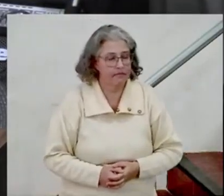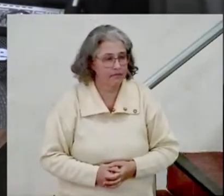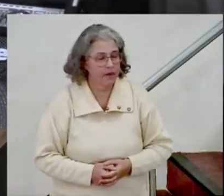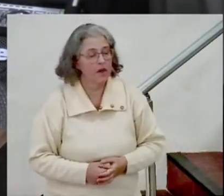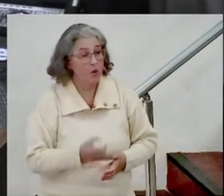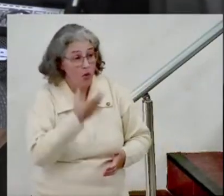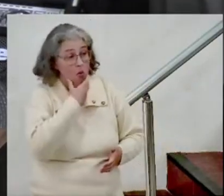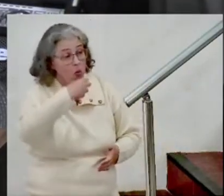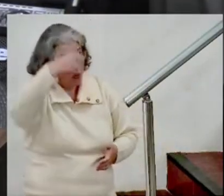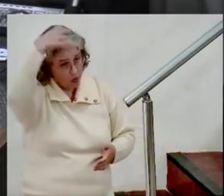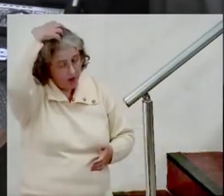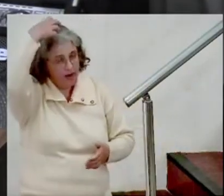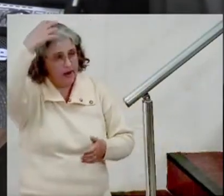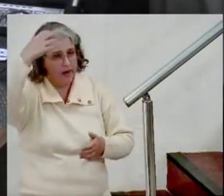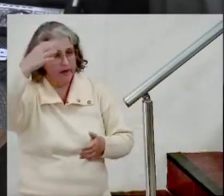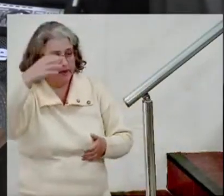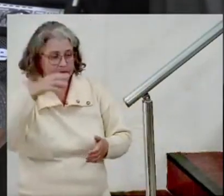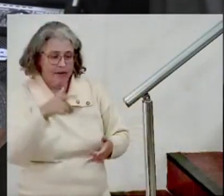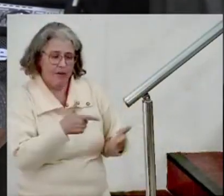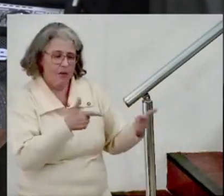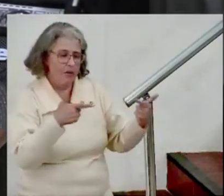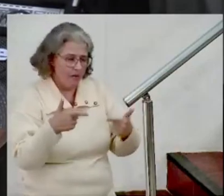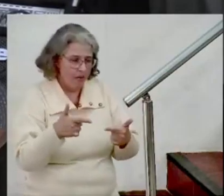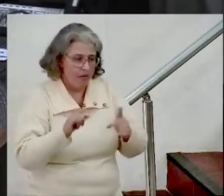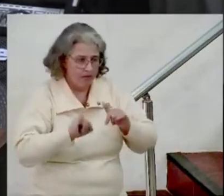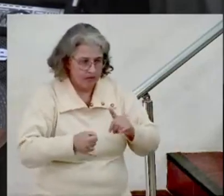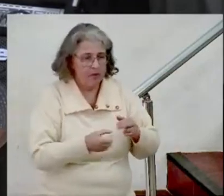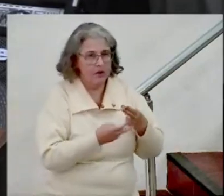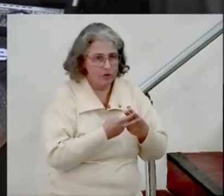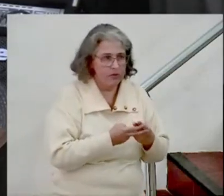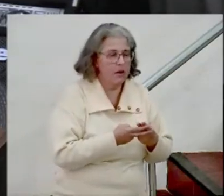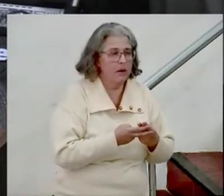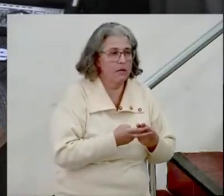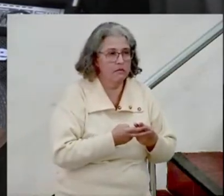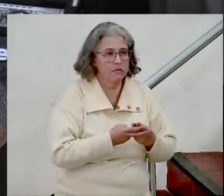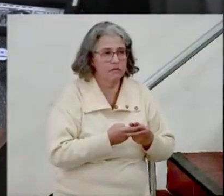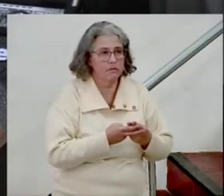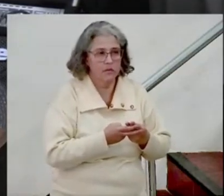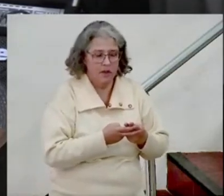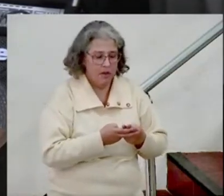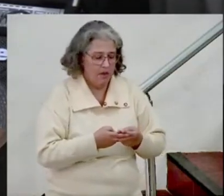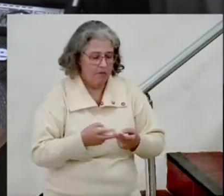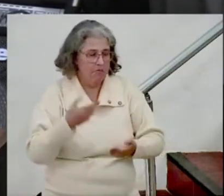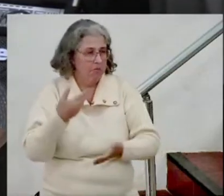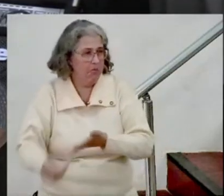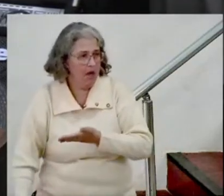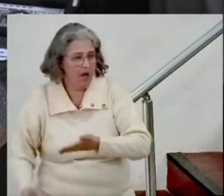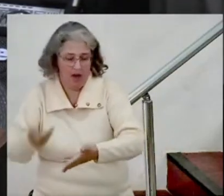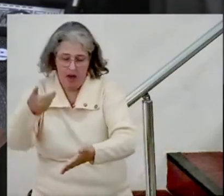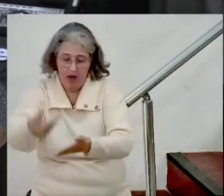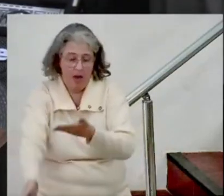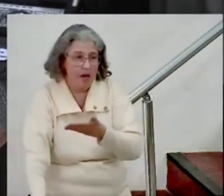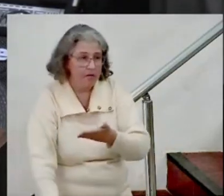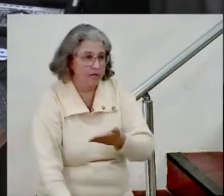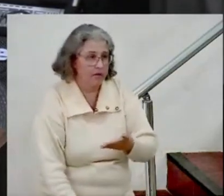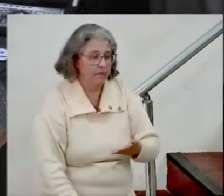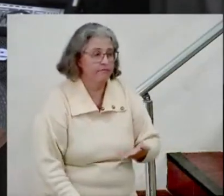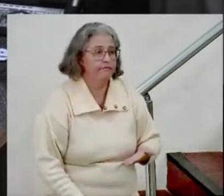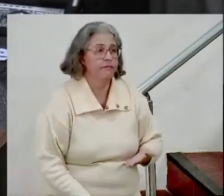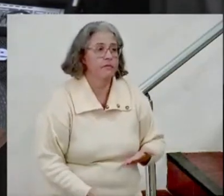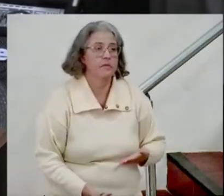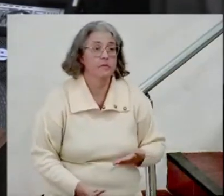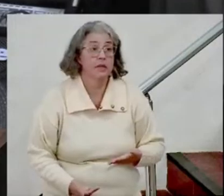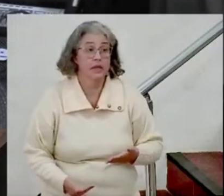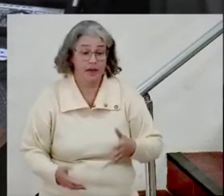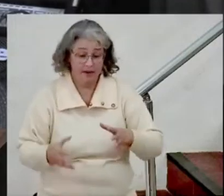Judá caíram. A cidade de Samaria foi derrotada no ano 722 a.C. pelos assírios, e agora